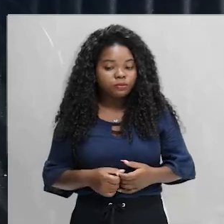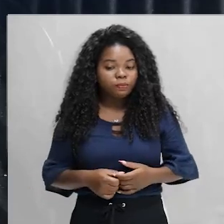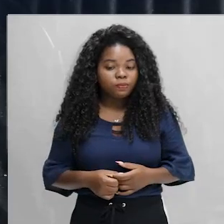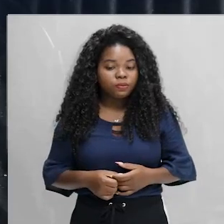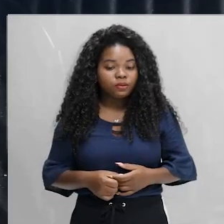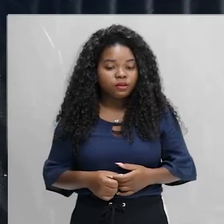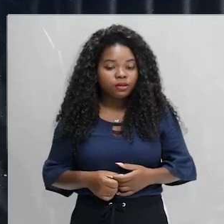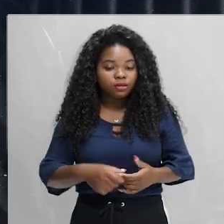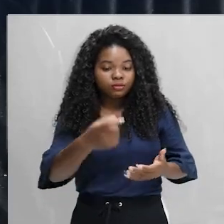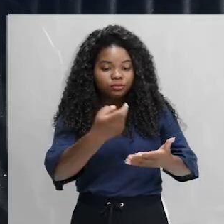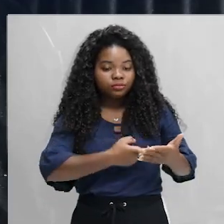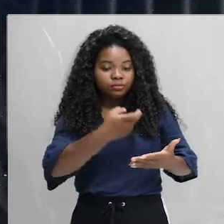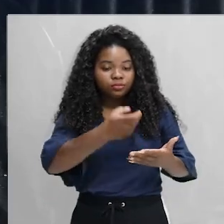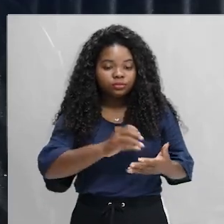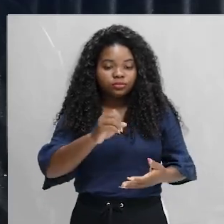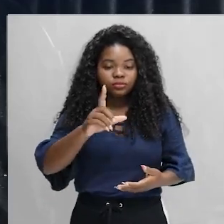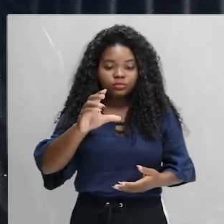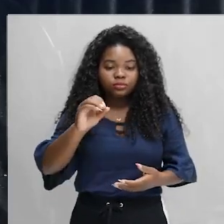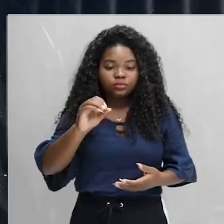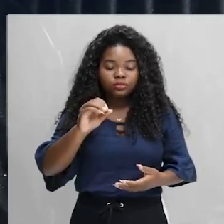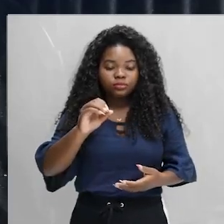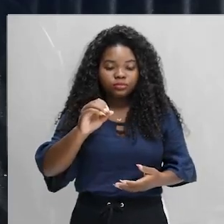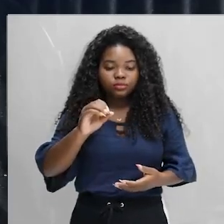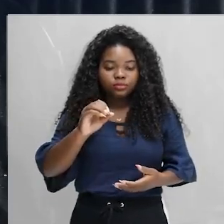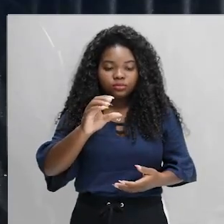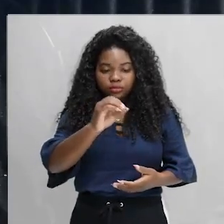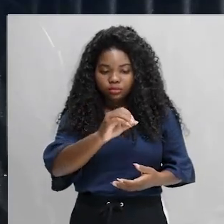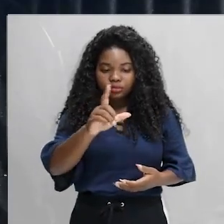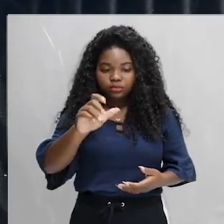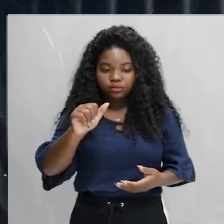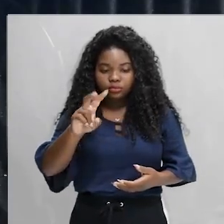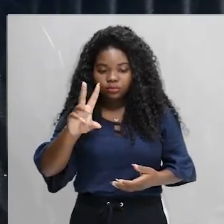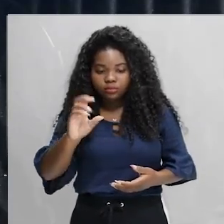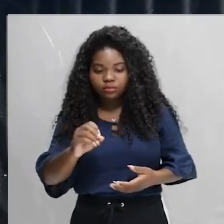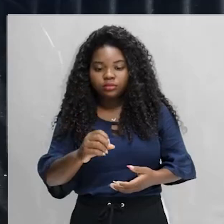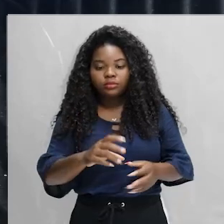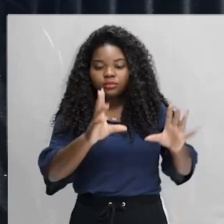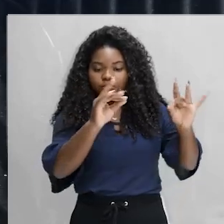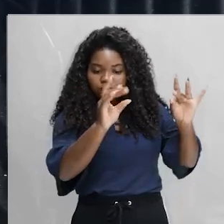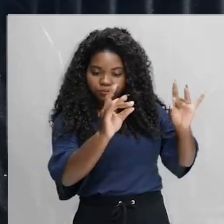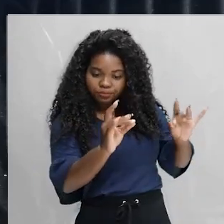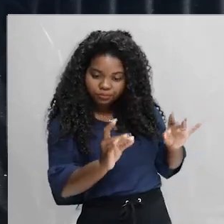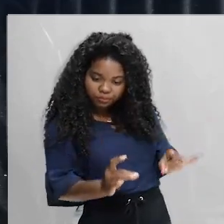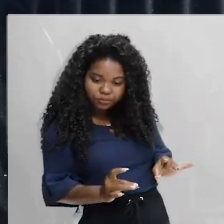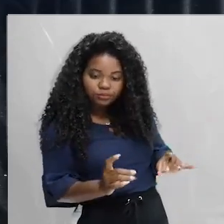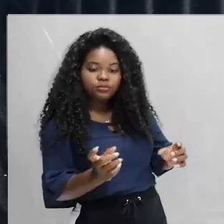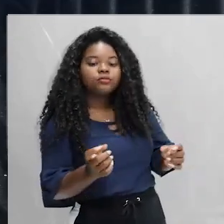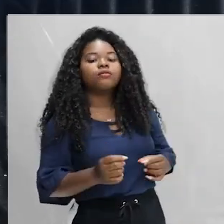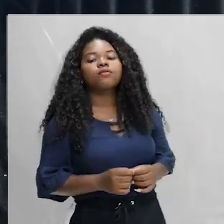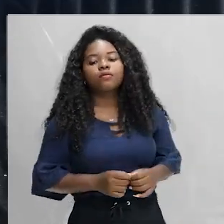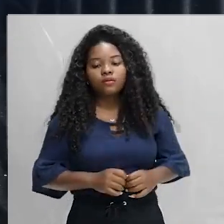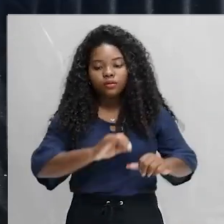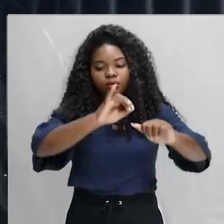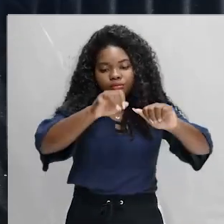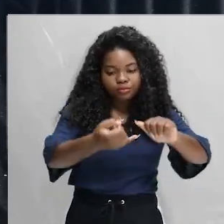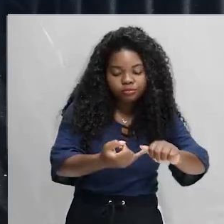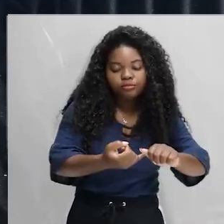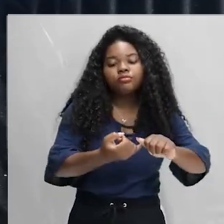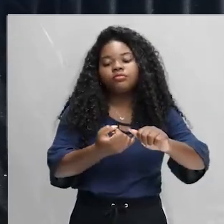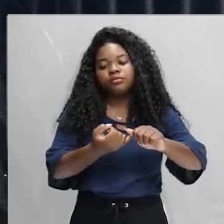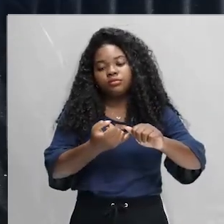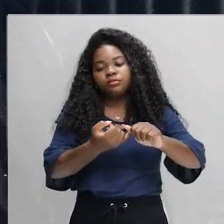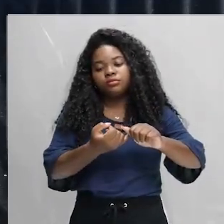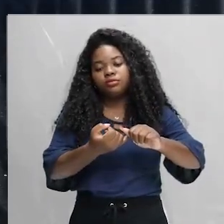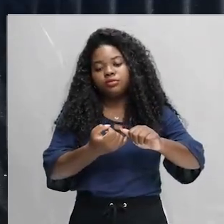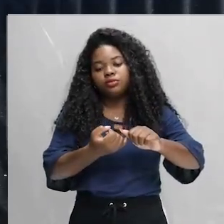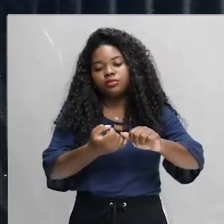nesse caso, o Olavo Bilac fez uma descrição, adjetivou esse anúncio sob o seu